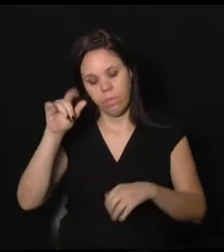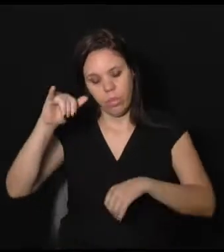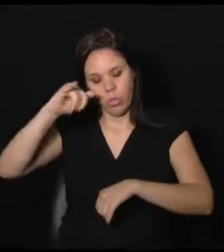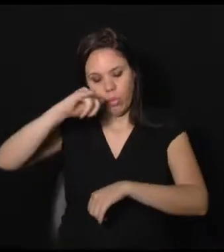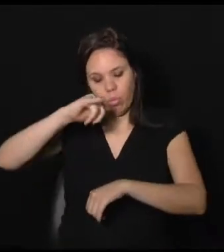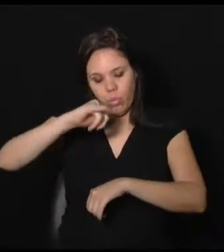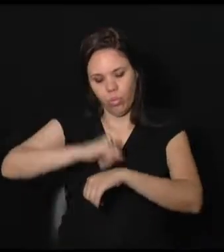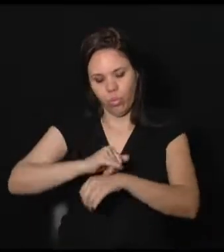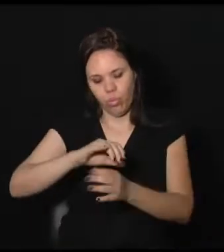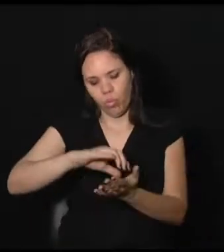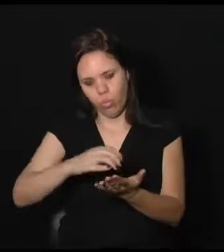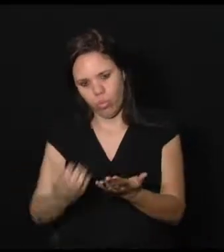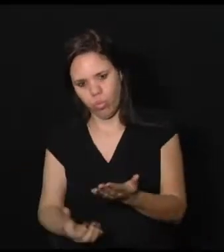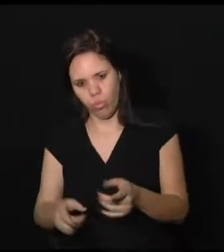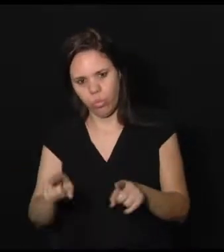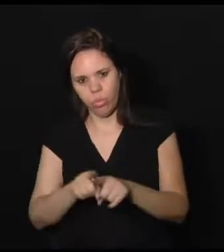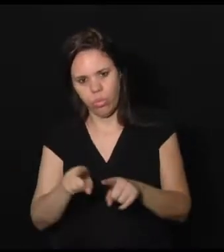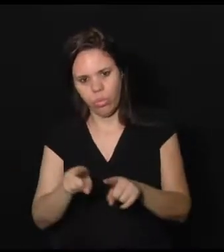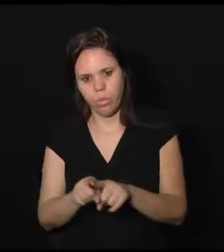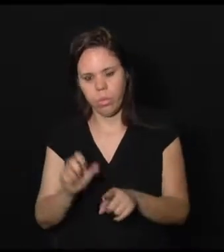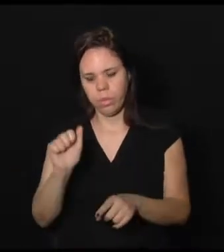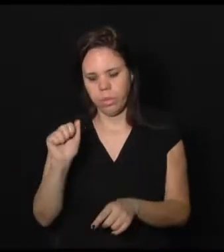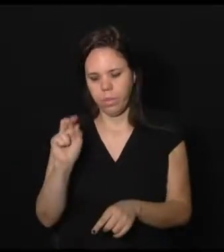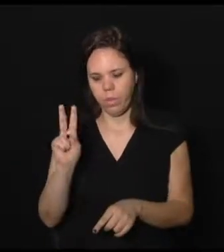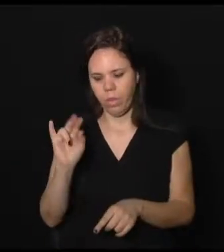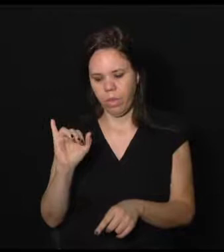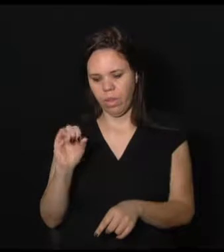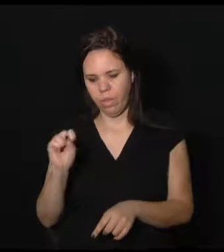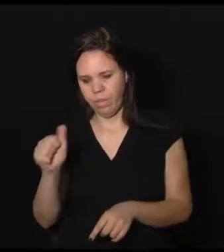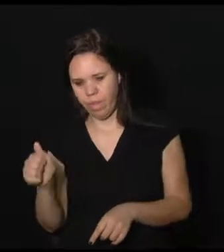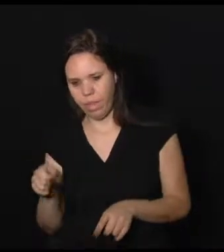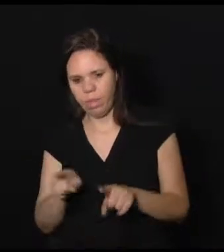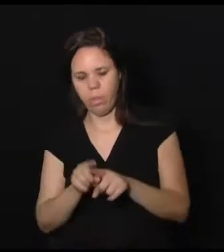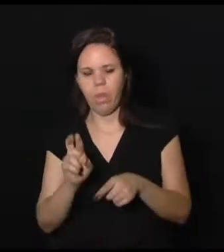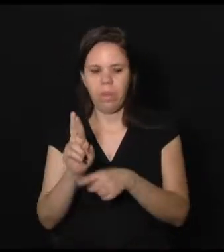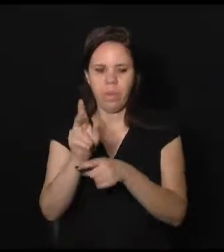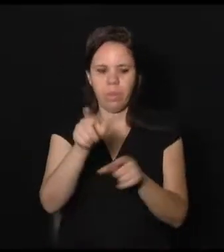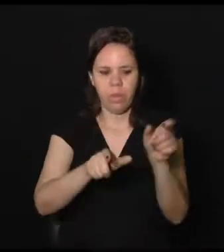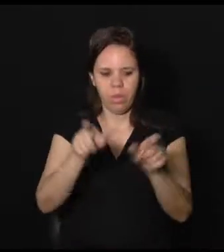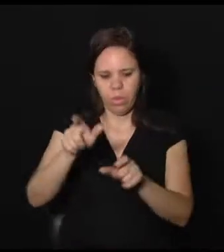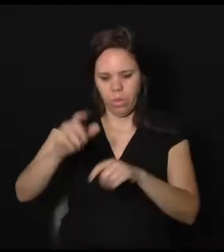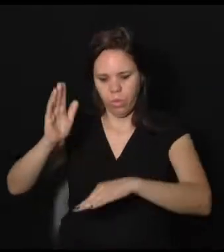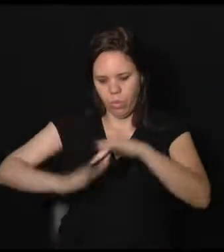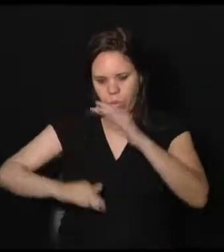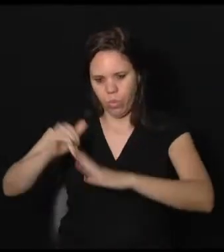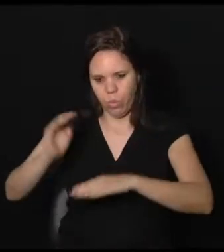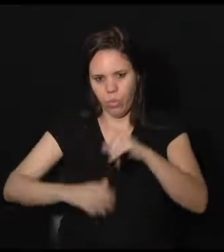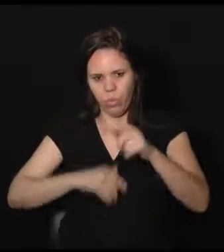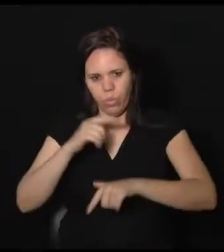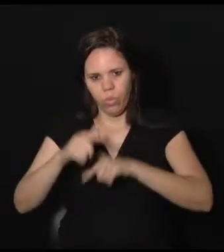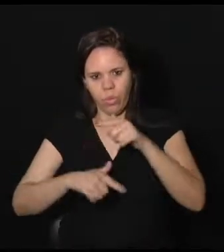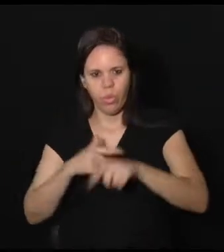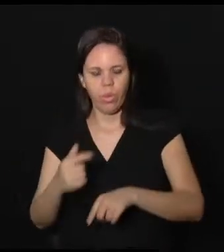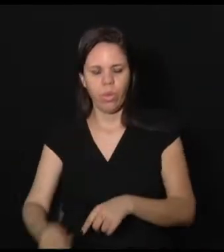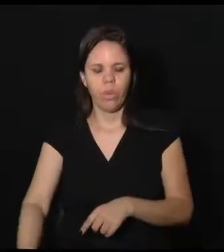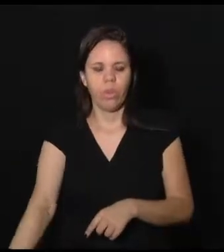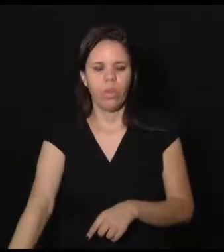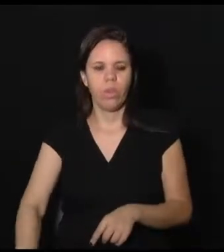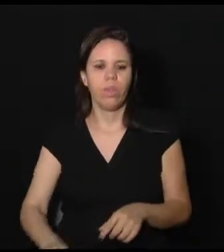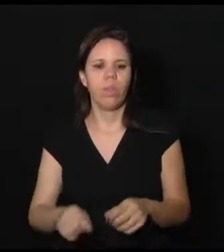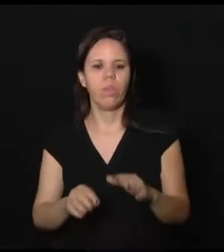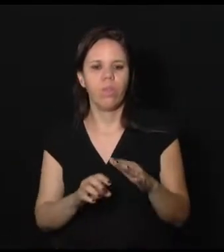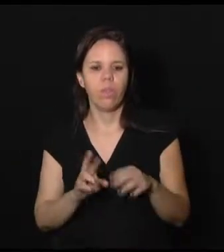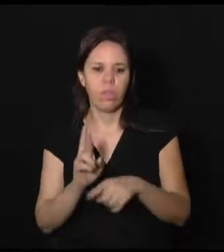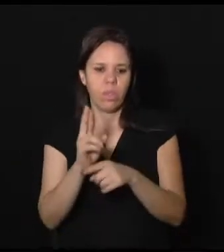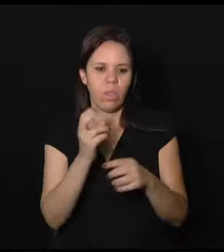Receita Federal, da Anvisa, MAPA, representante das categorias dos profissionais despachantes aduaneiros, representante das